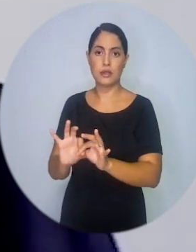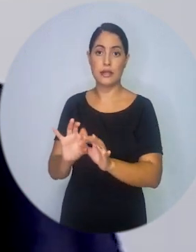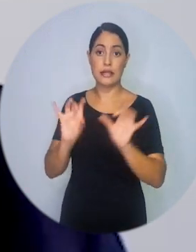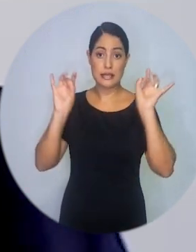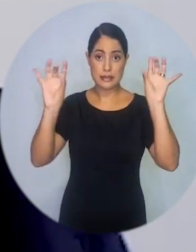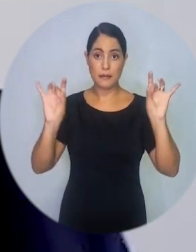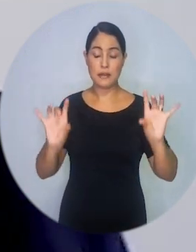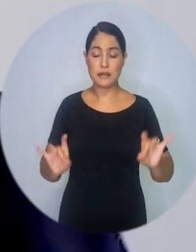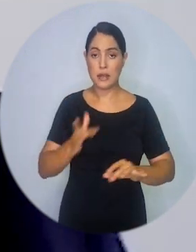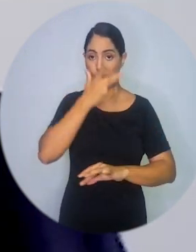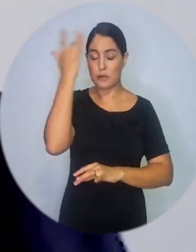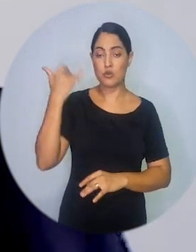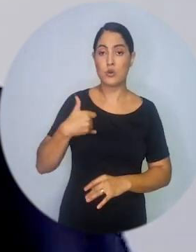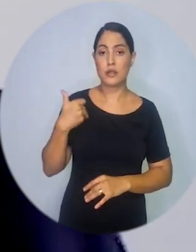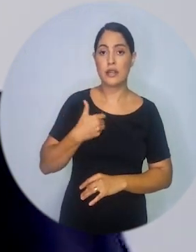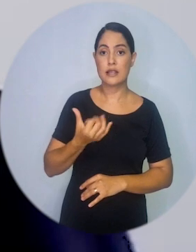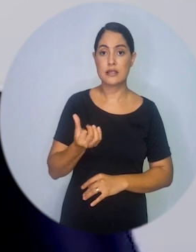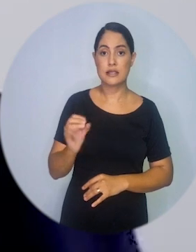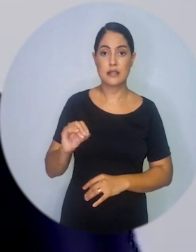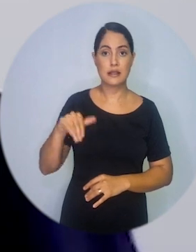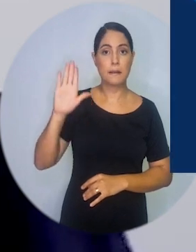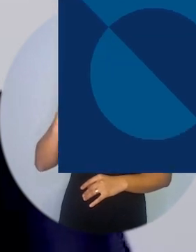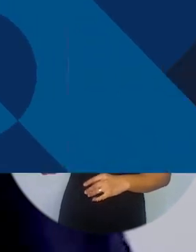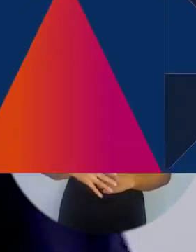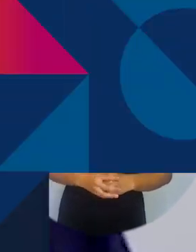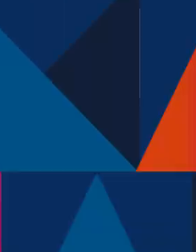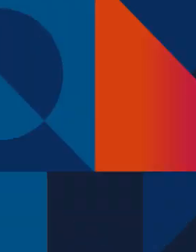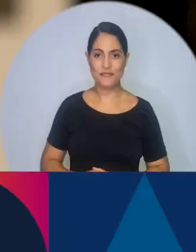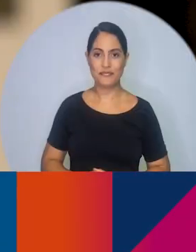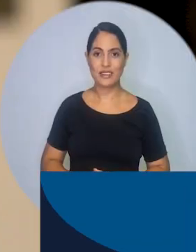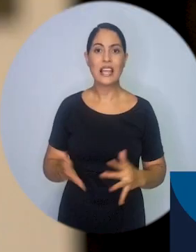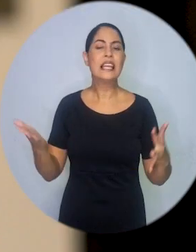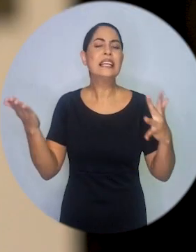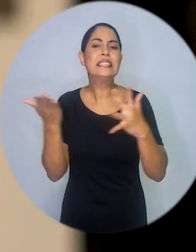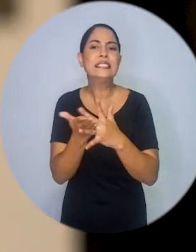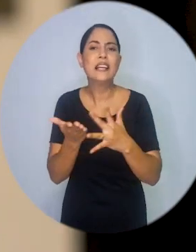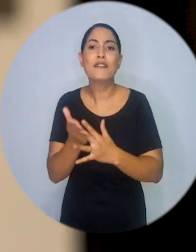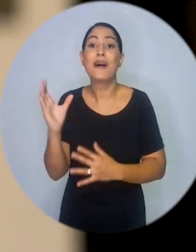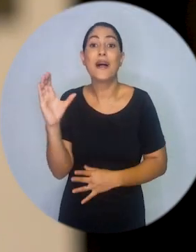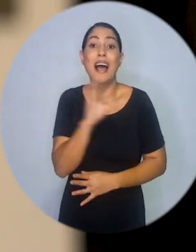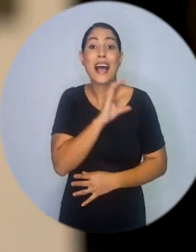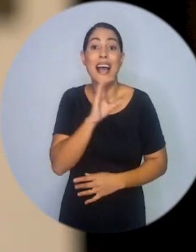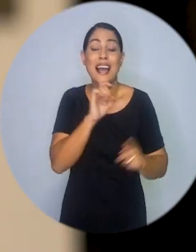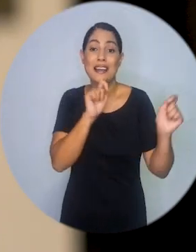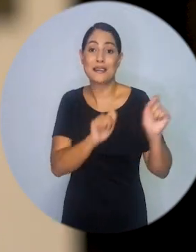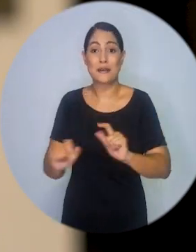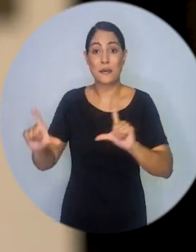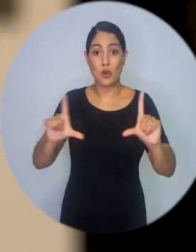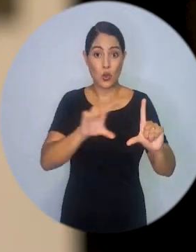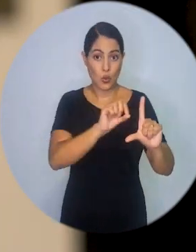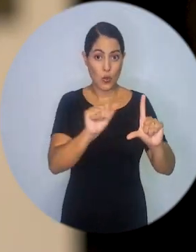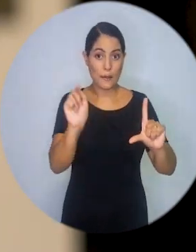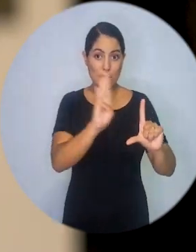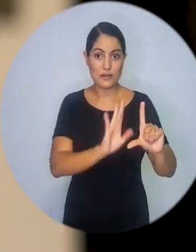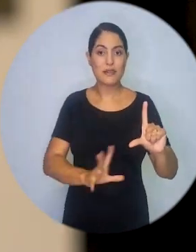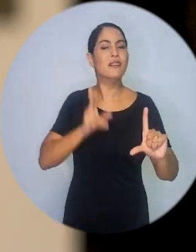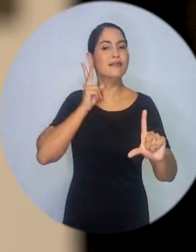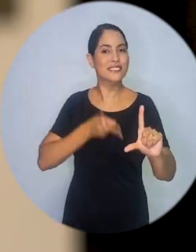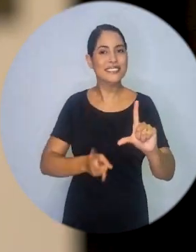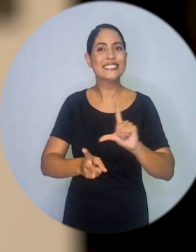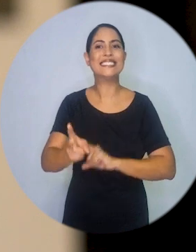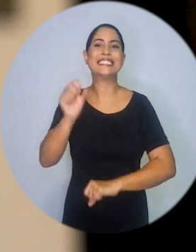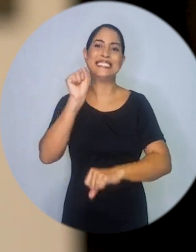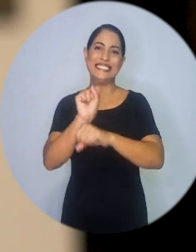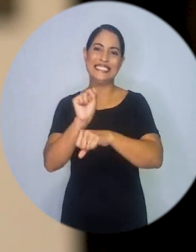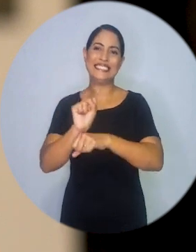especial de pessoas com 60 anos ou mais. Agora nós vamos para um rápido intervalo e voltamos na sequência